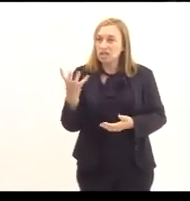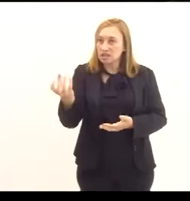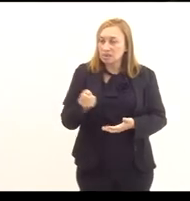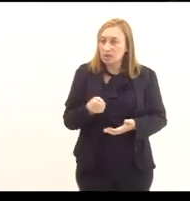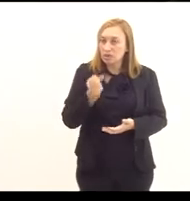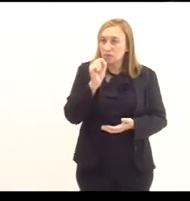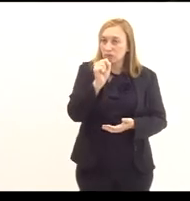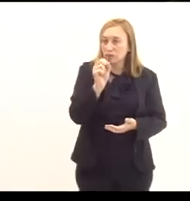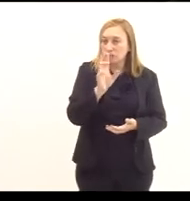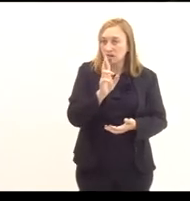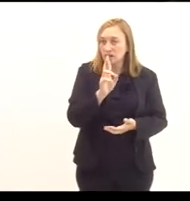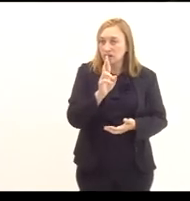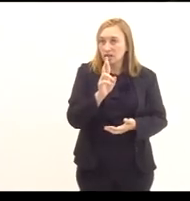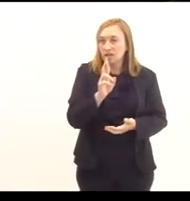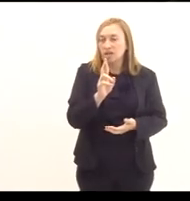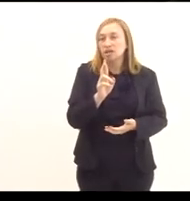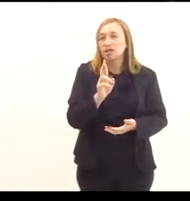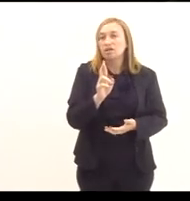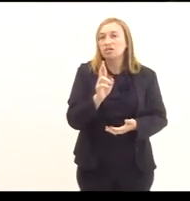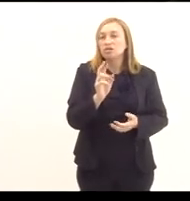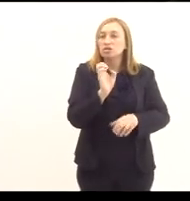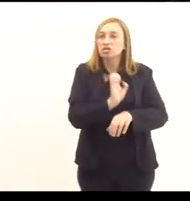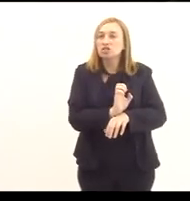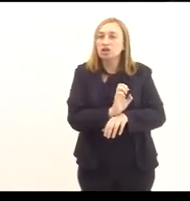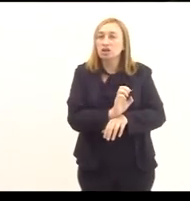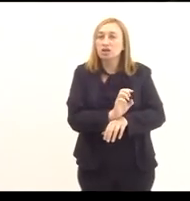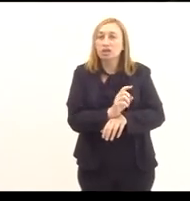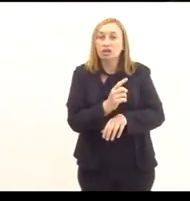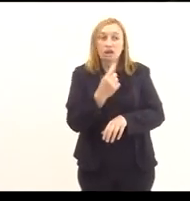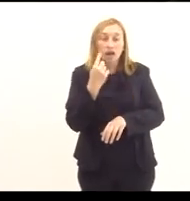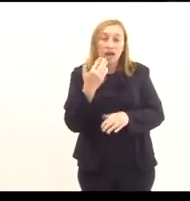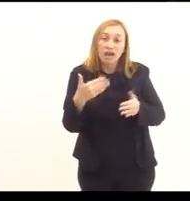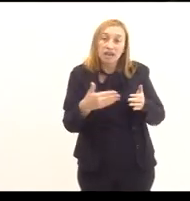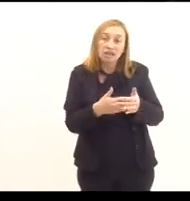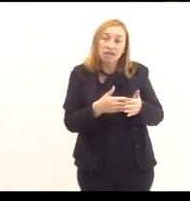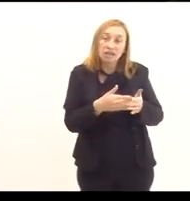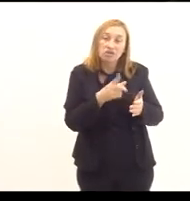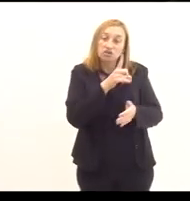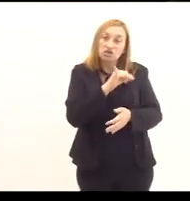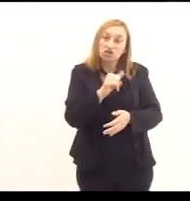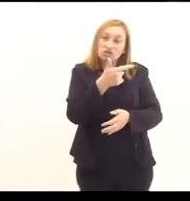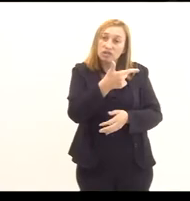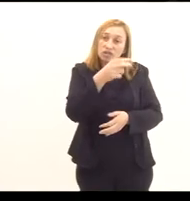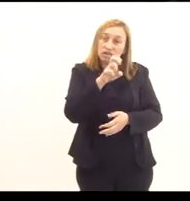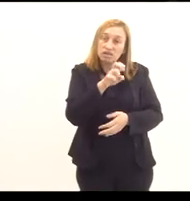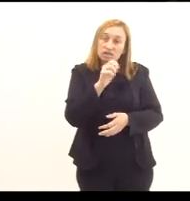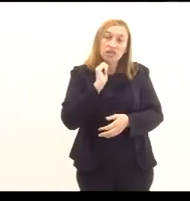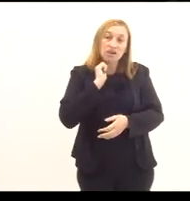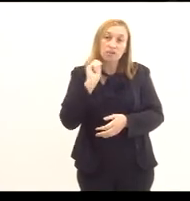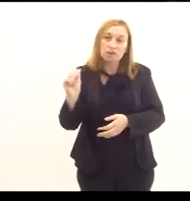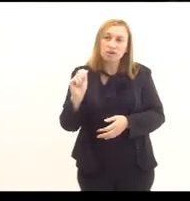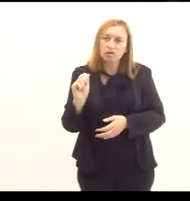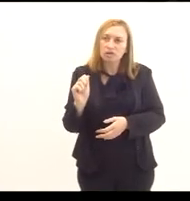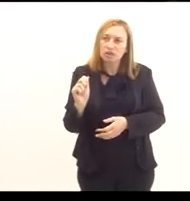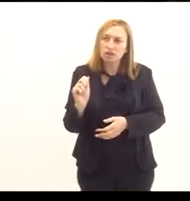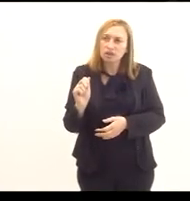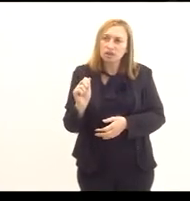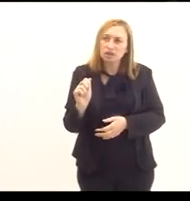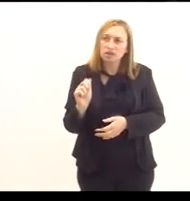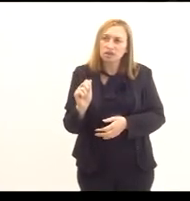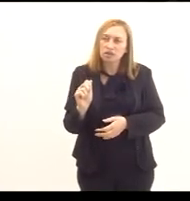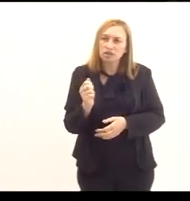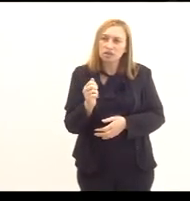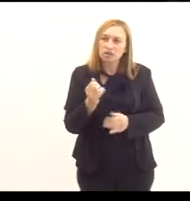800 do estado e pelo menos até o dia 25 de Abril é